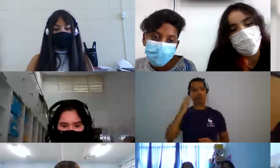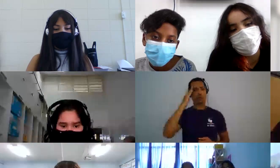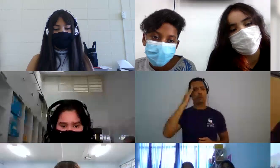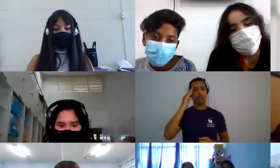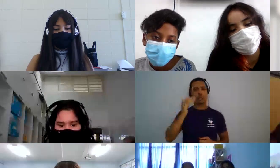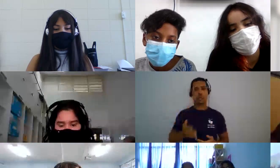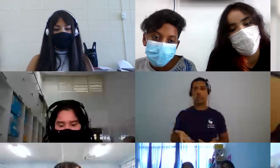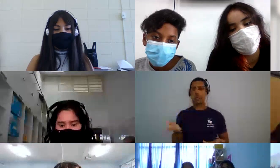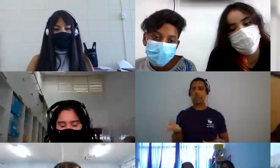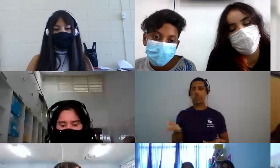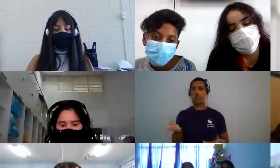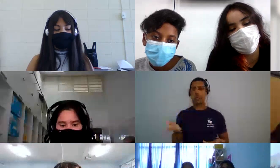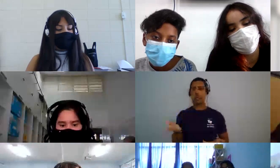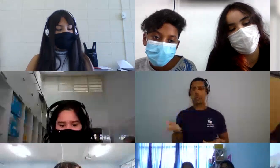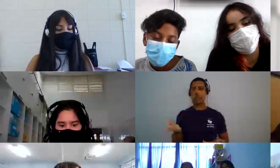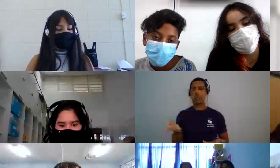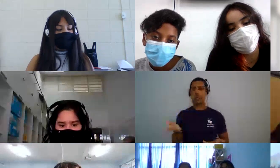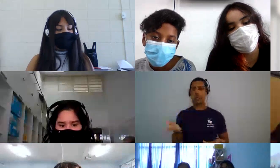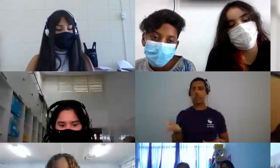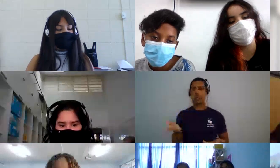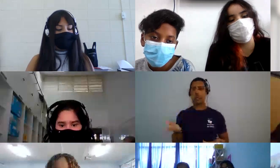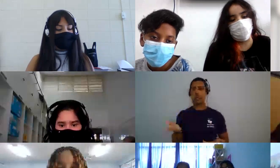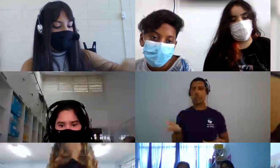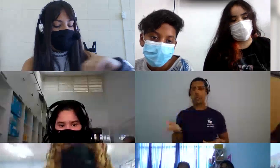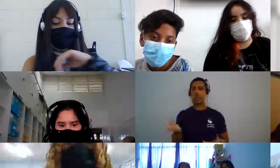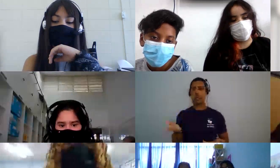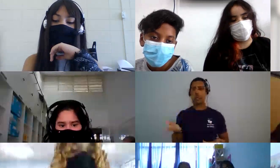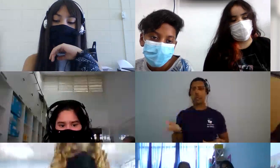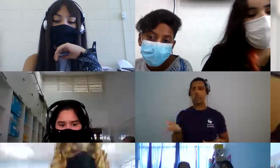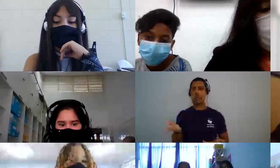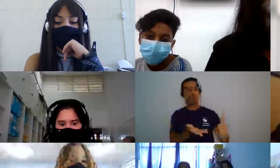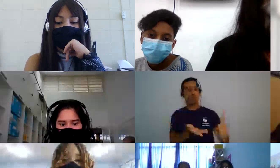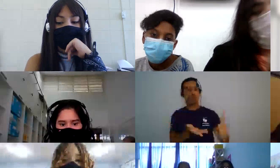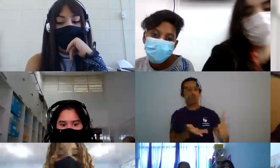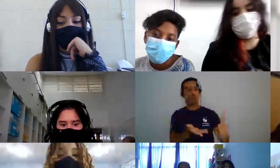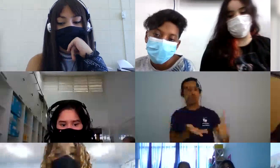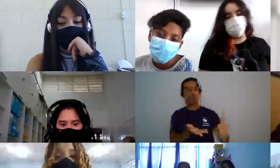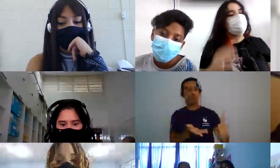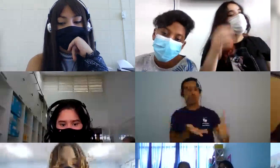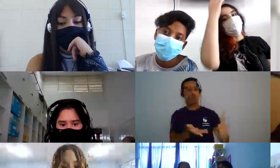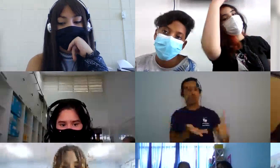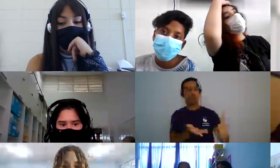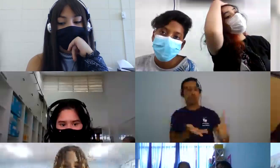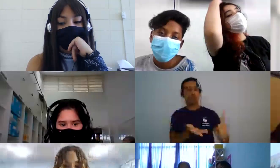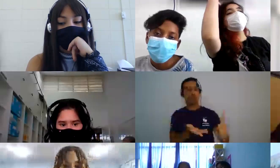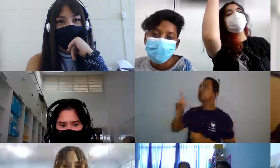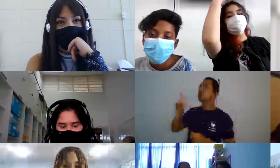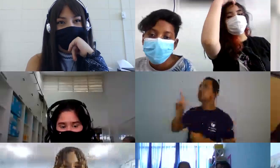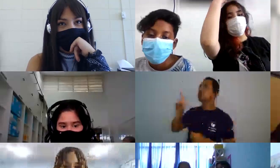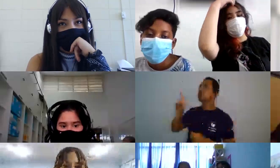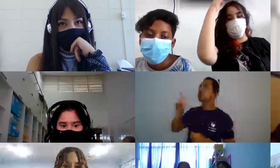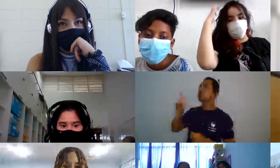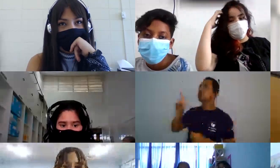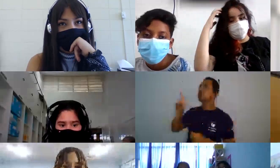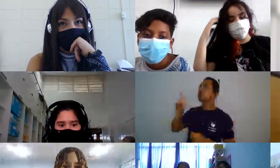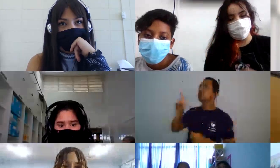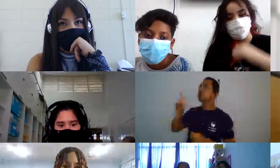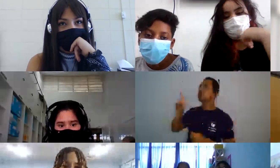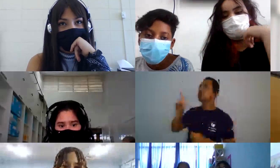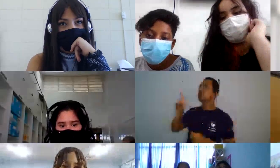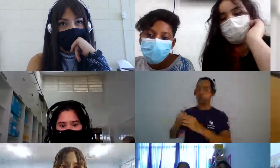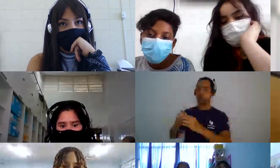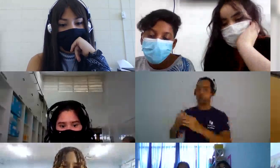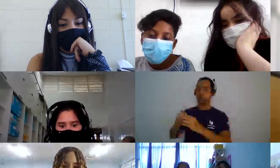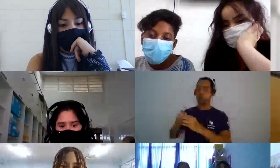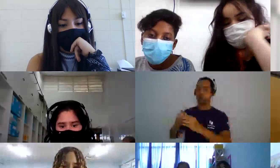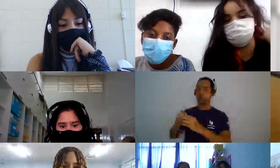tipo, deixa na mão da Rayane, coitada, 14 anos, como é que ela vai decidir se é melhor colocar um DIU, se é melhor